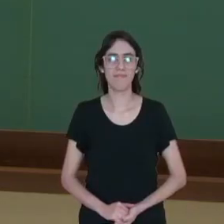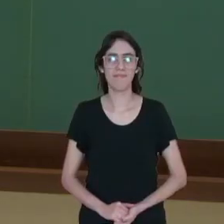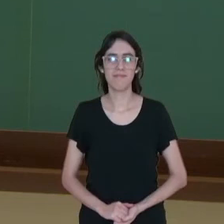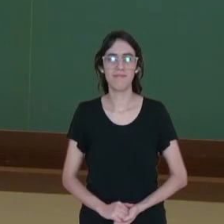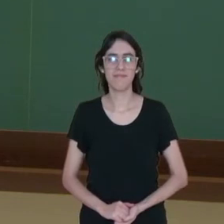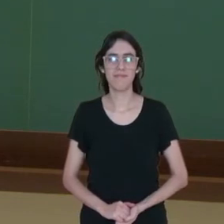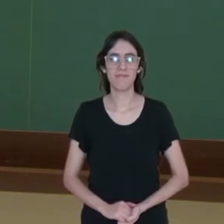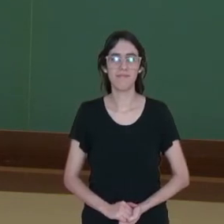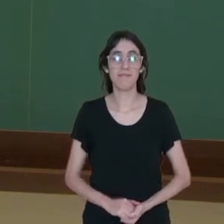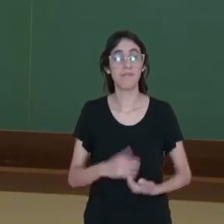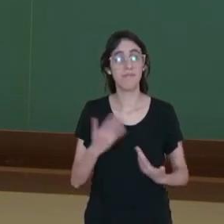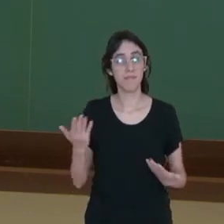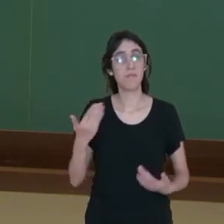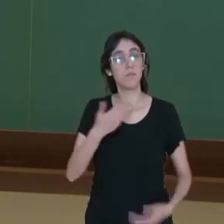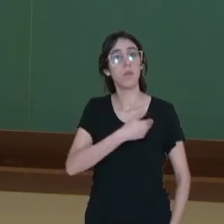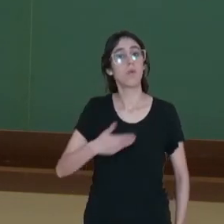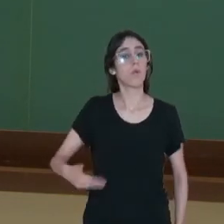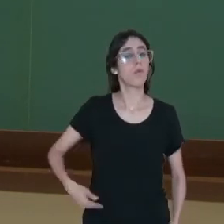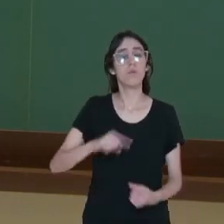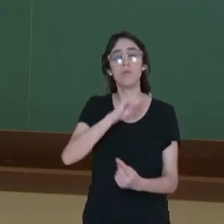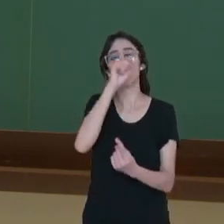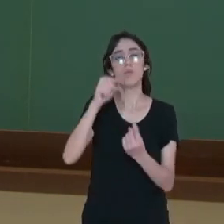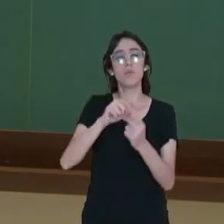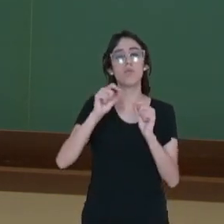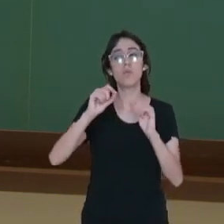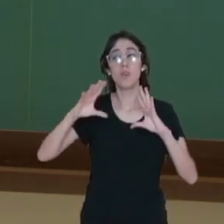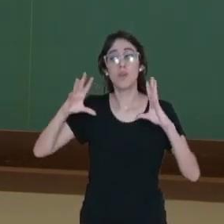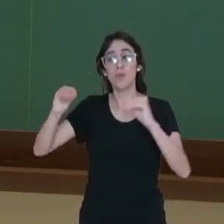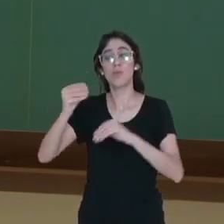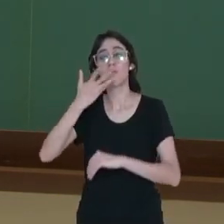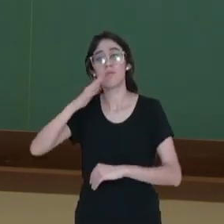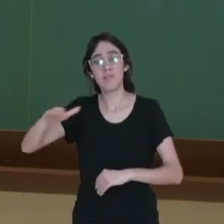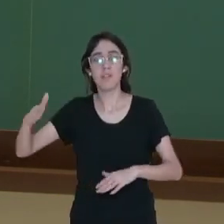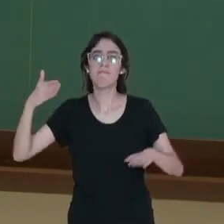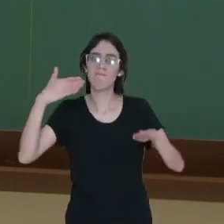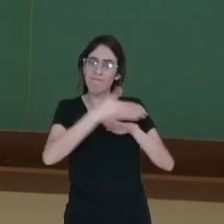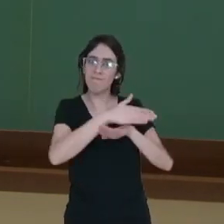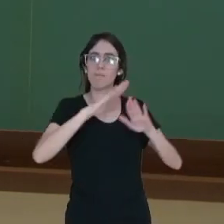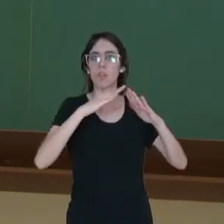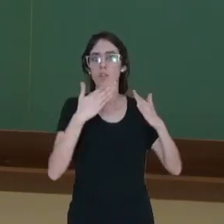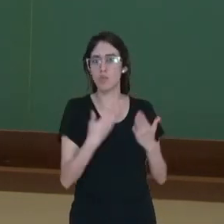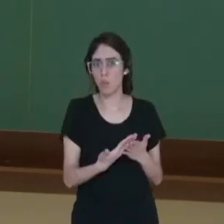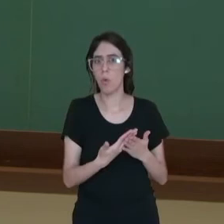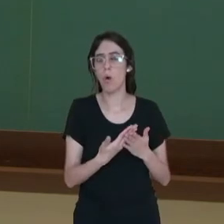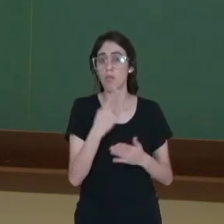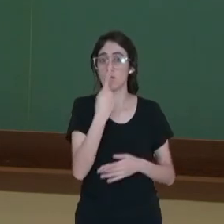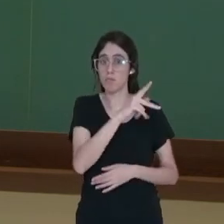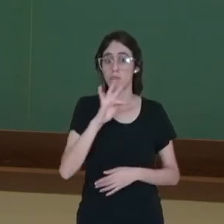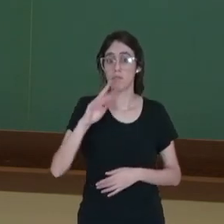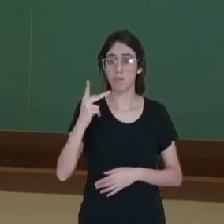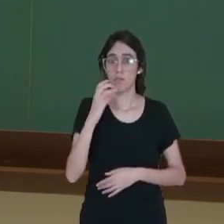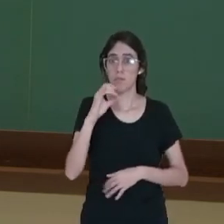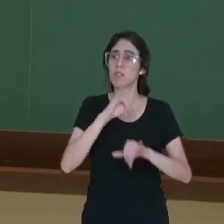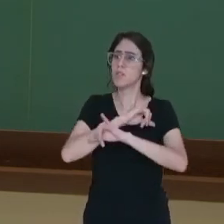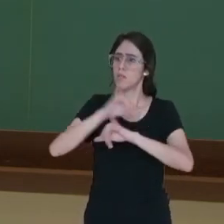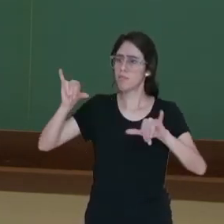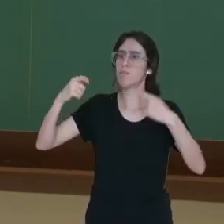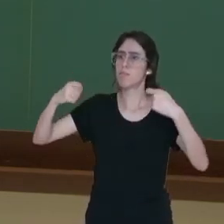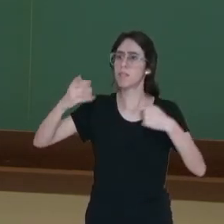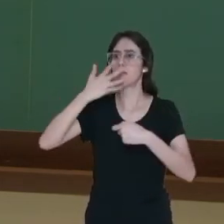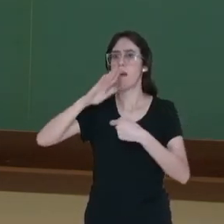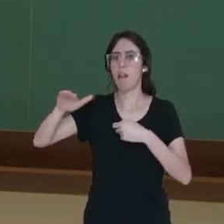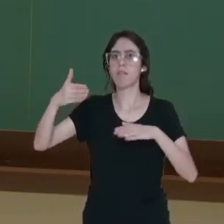grande objetivo aí do governo, colocar todas as crianças na escola, segundo era anunciado pelo próprio governo Fernando Henrique Cardoso.